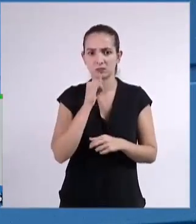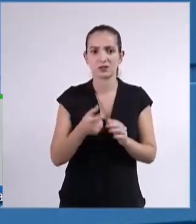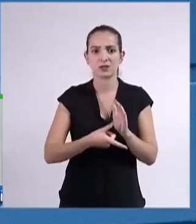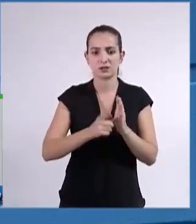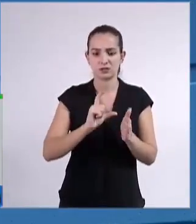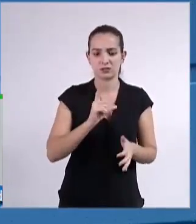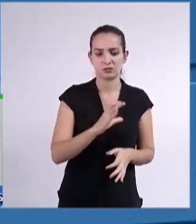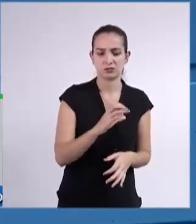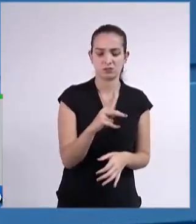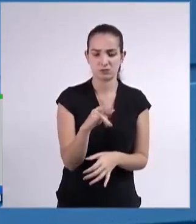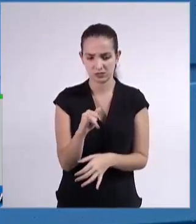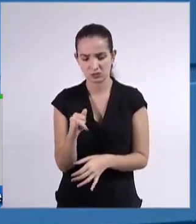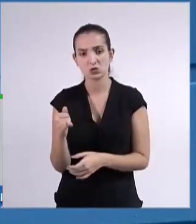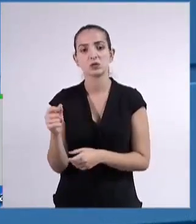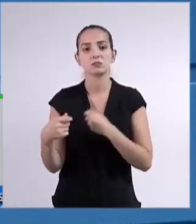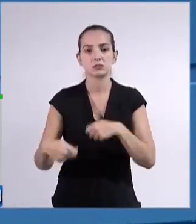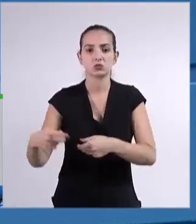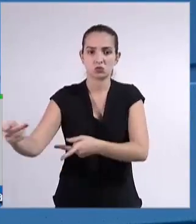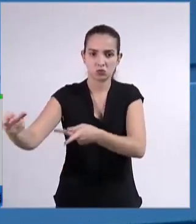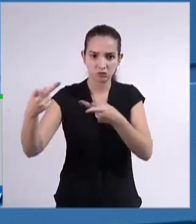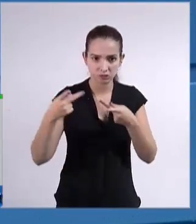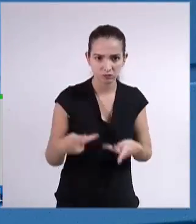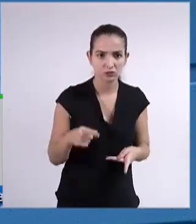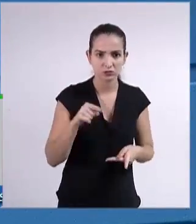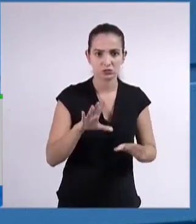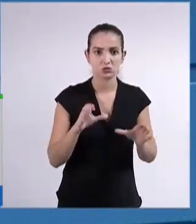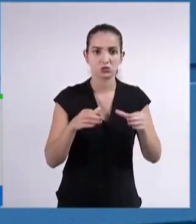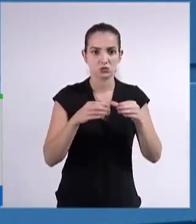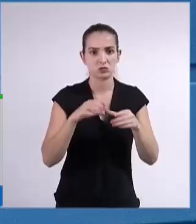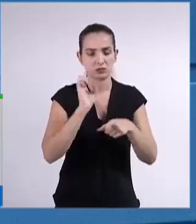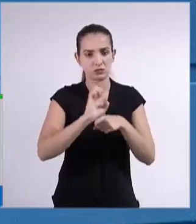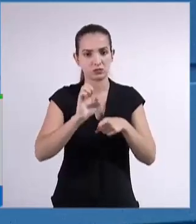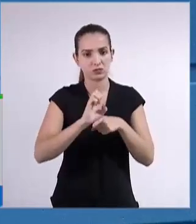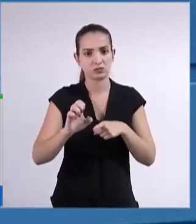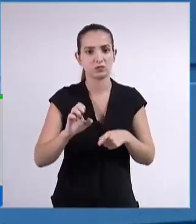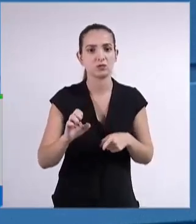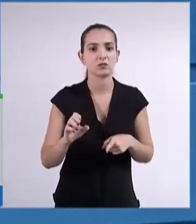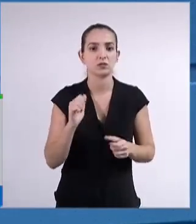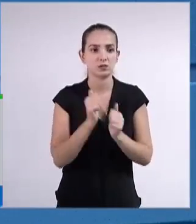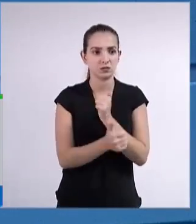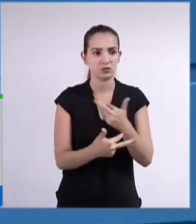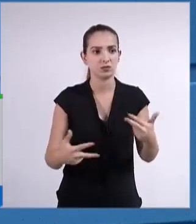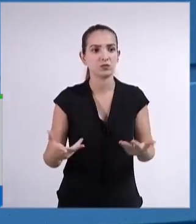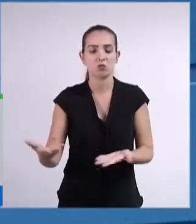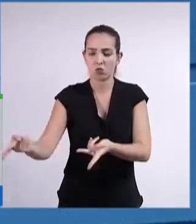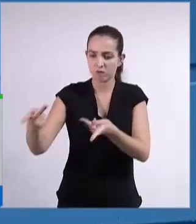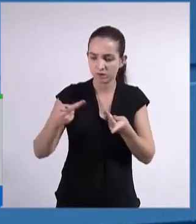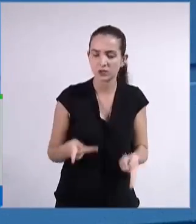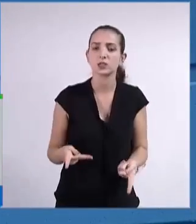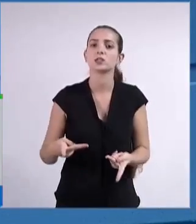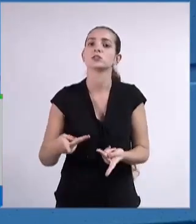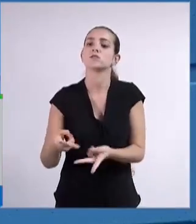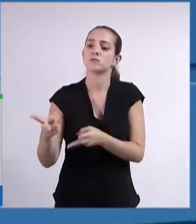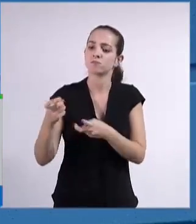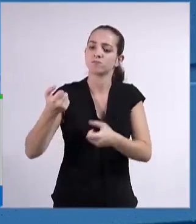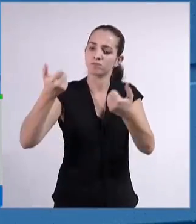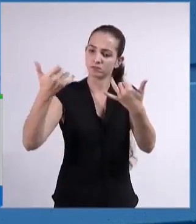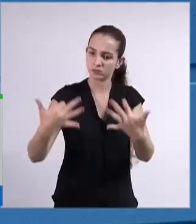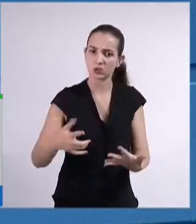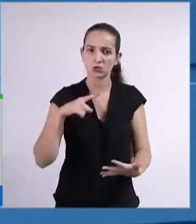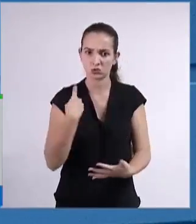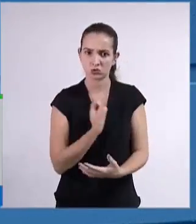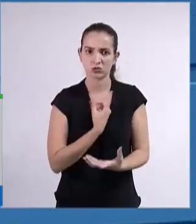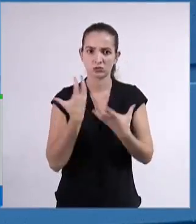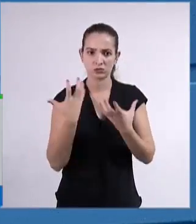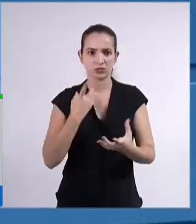um convite para a instituição, federação, para dar explicação. Nós estamos aqui para colaborar, como deputado, como pessoa que acredita que